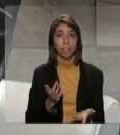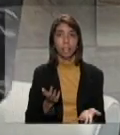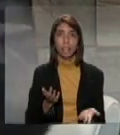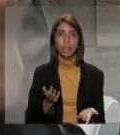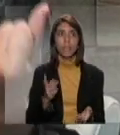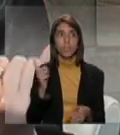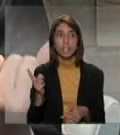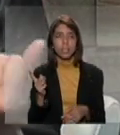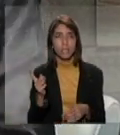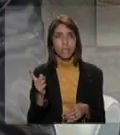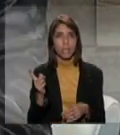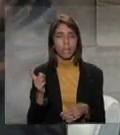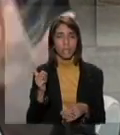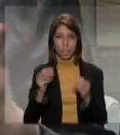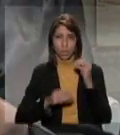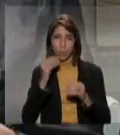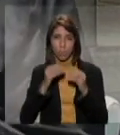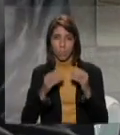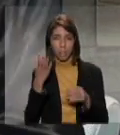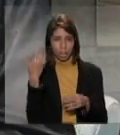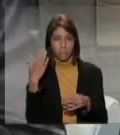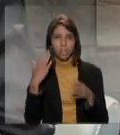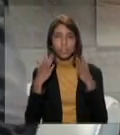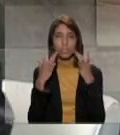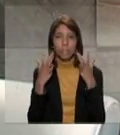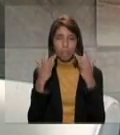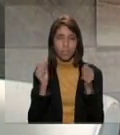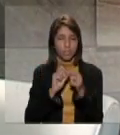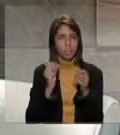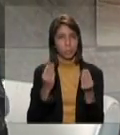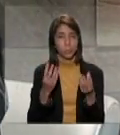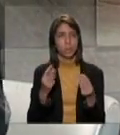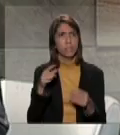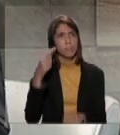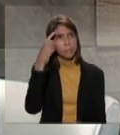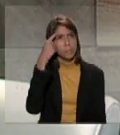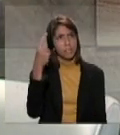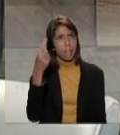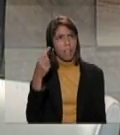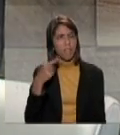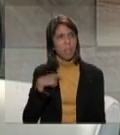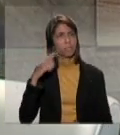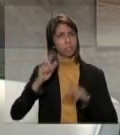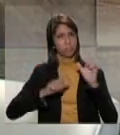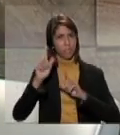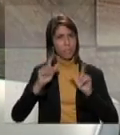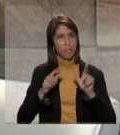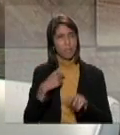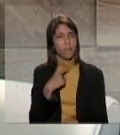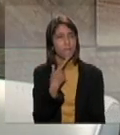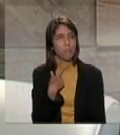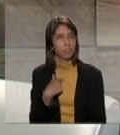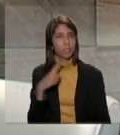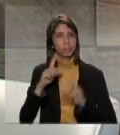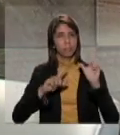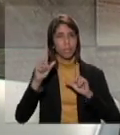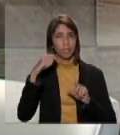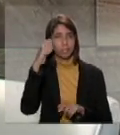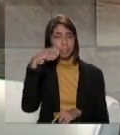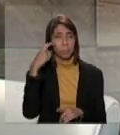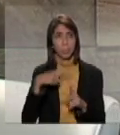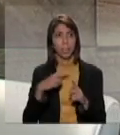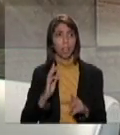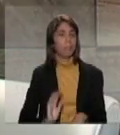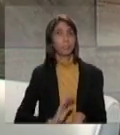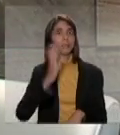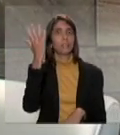Comecei Quando você, a brincar. voltando um pouquinho lá, quando você estava fazendo teatro, que você fez muito até chegar na TV, você pensava em fazer TV? Você tinha esse desejo? Porque aconteceu meio